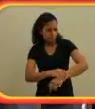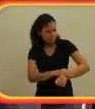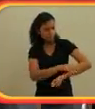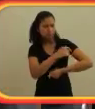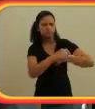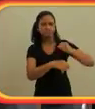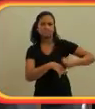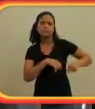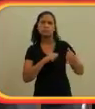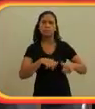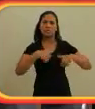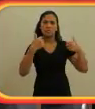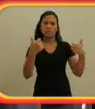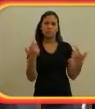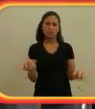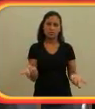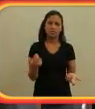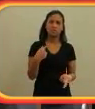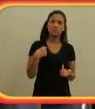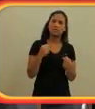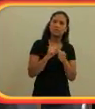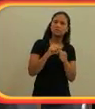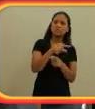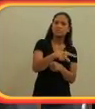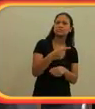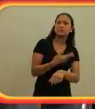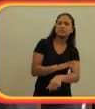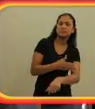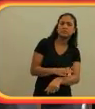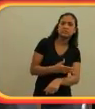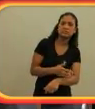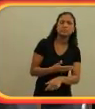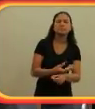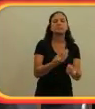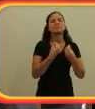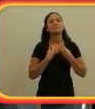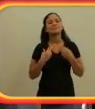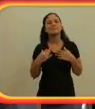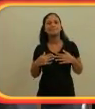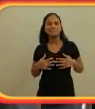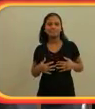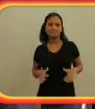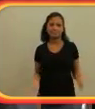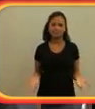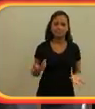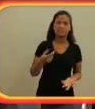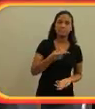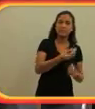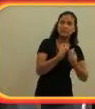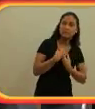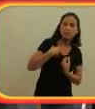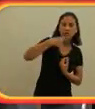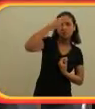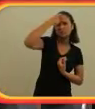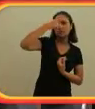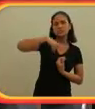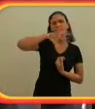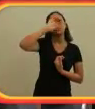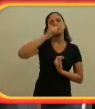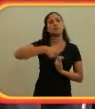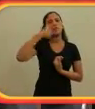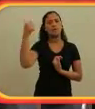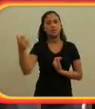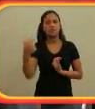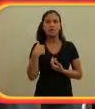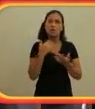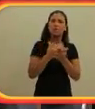para o meu braço funcionar melhor. Não, eu estava fazendo um exercício que me acalmava, que me dava uma